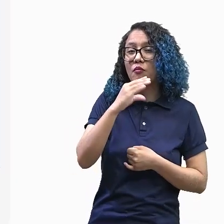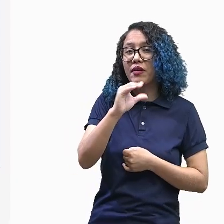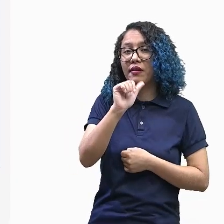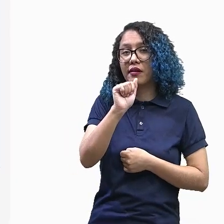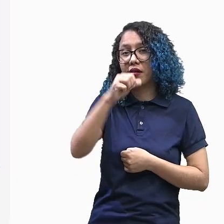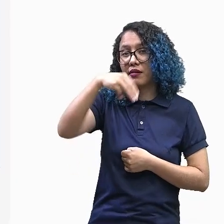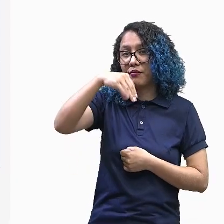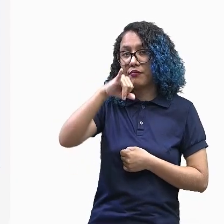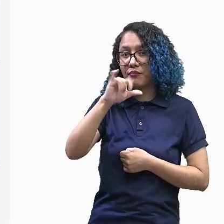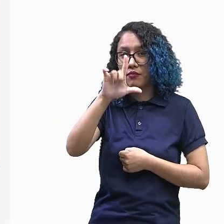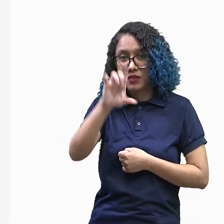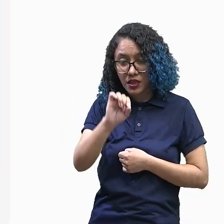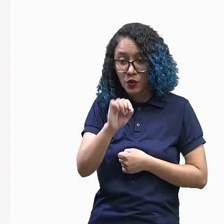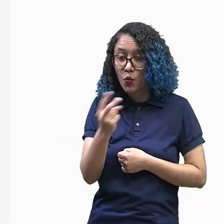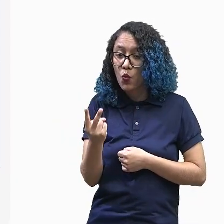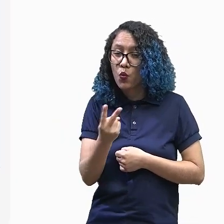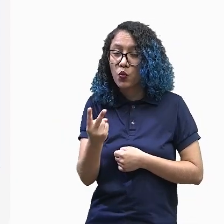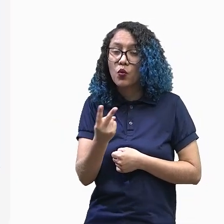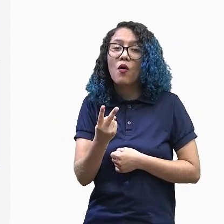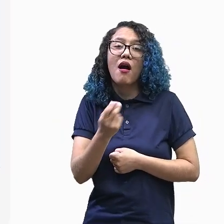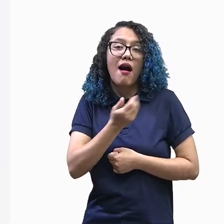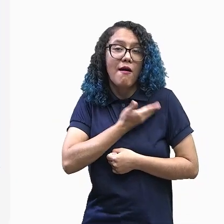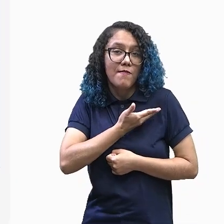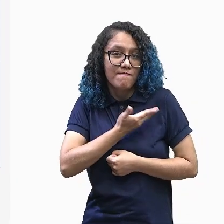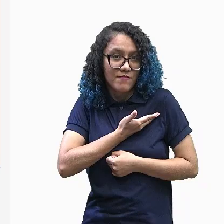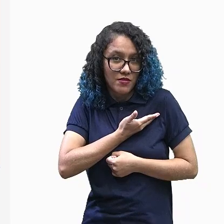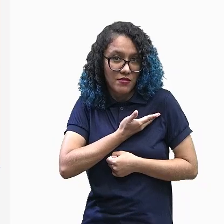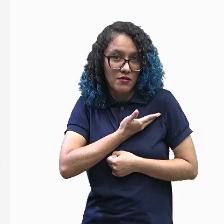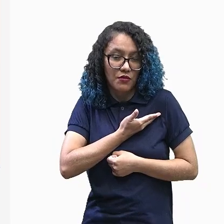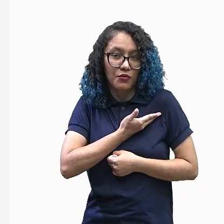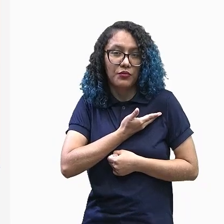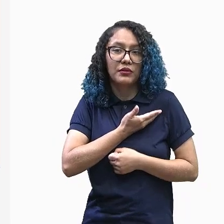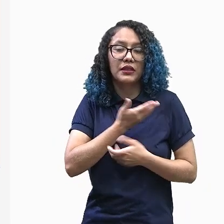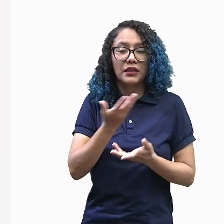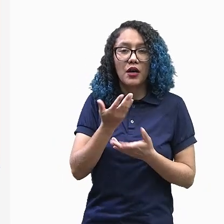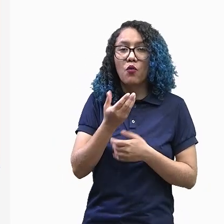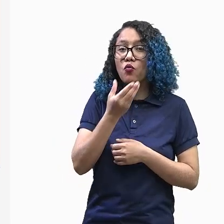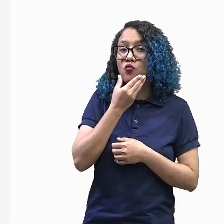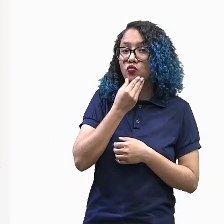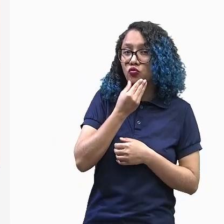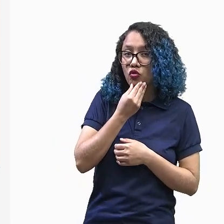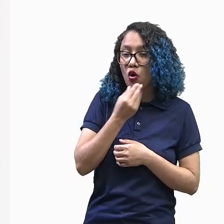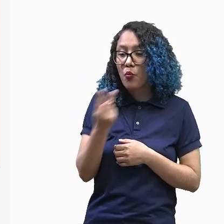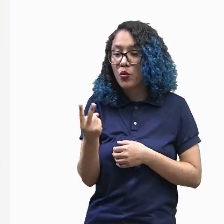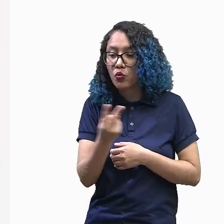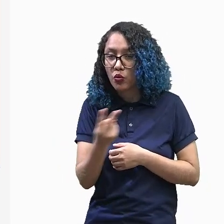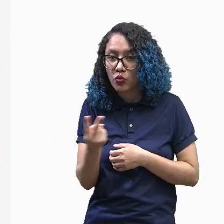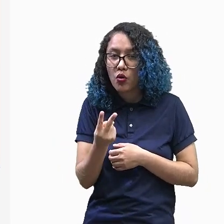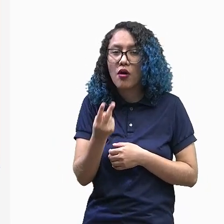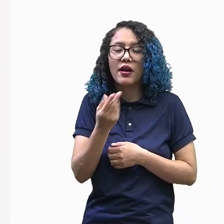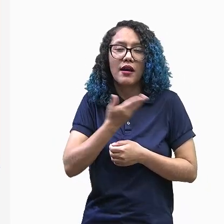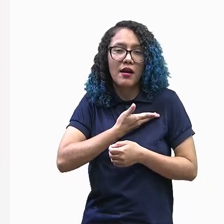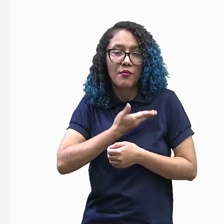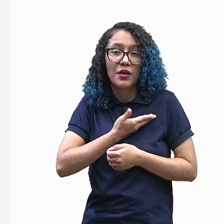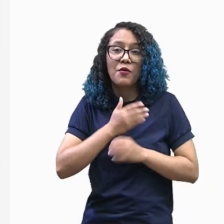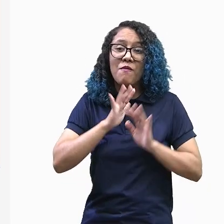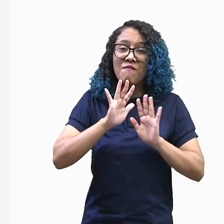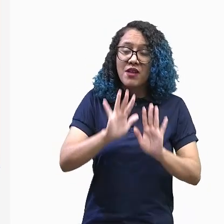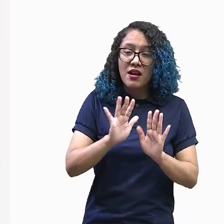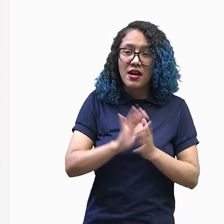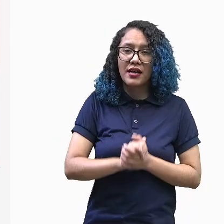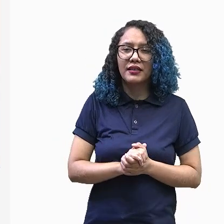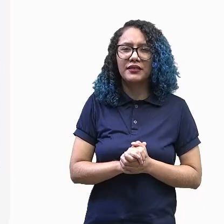caso eles eram amigos, né? Então o Camilo era amigo de Vilela e vive em conflito entre